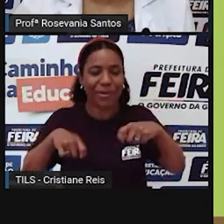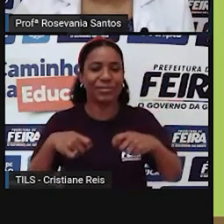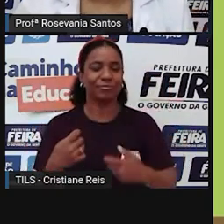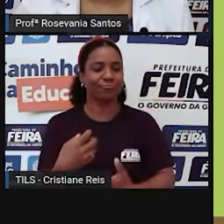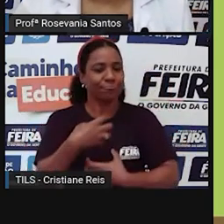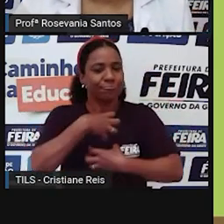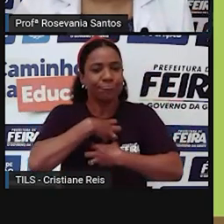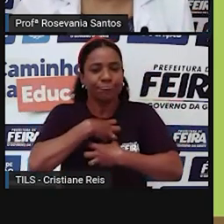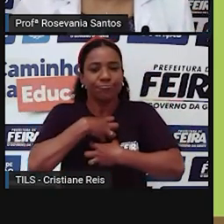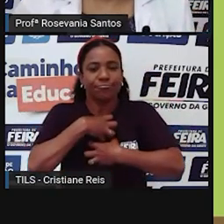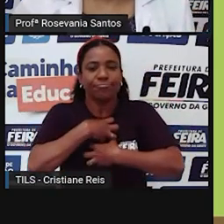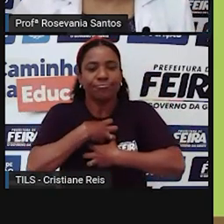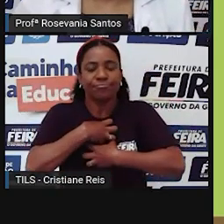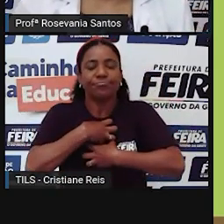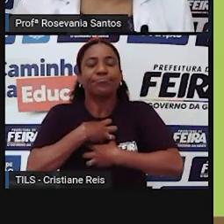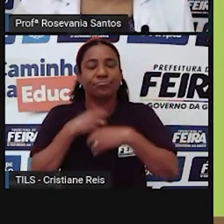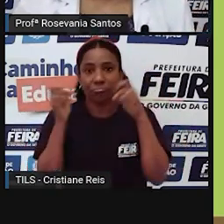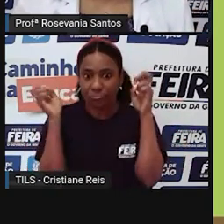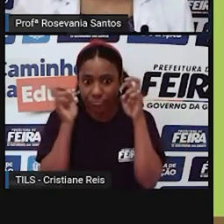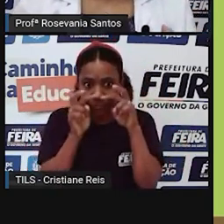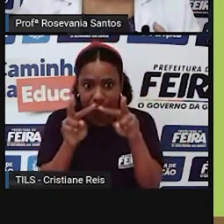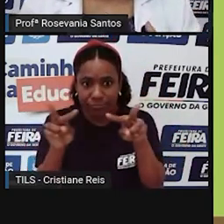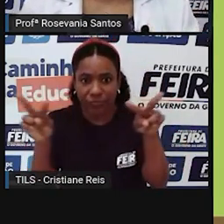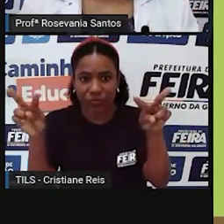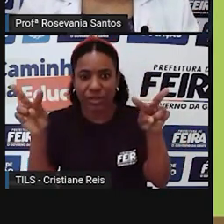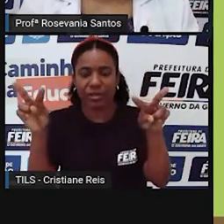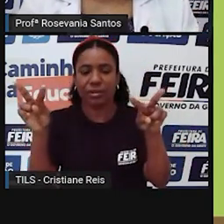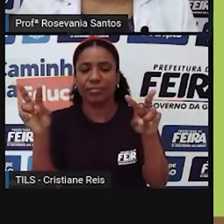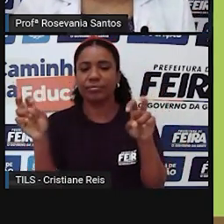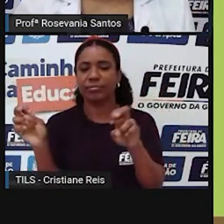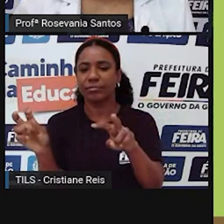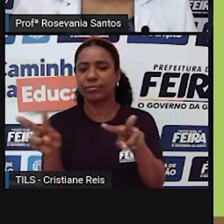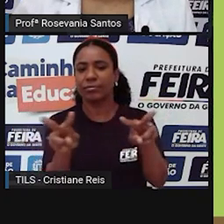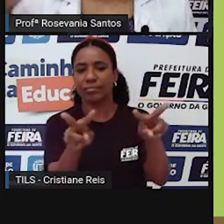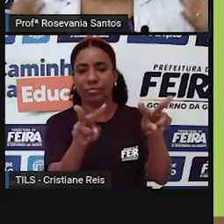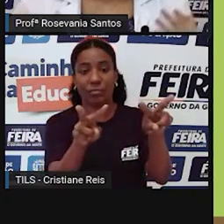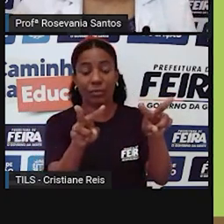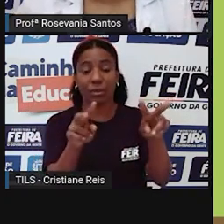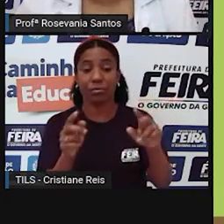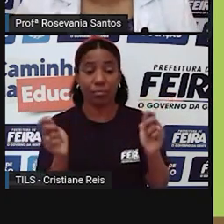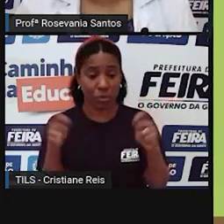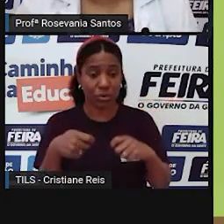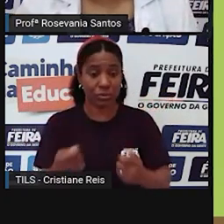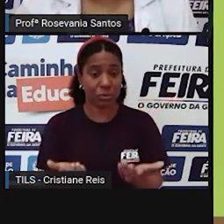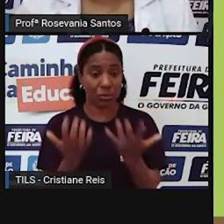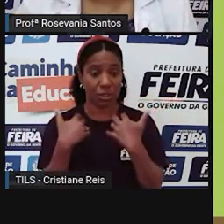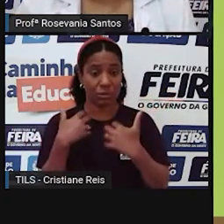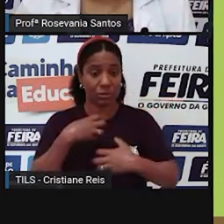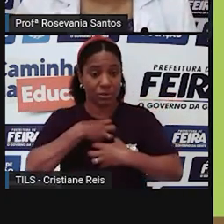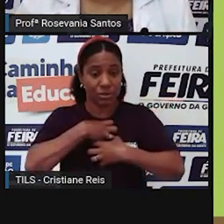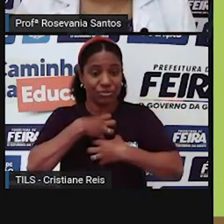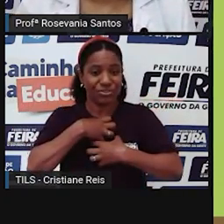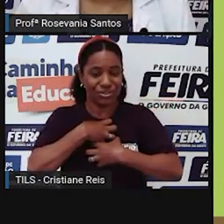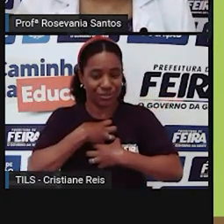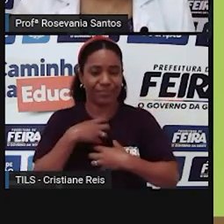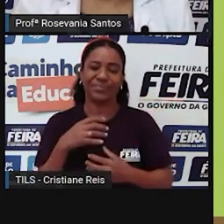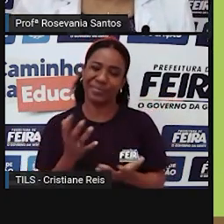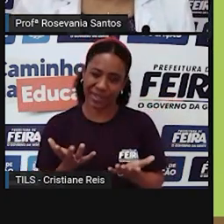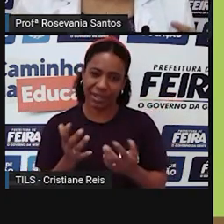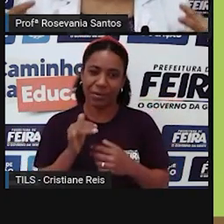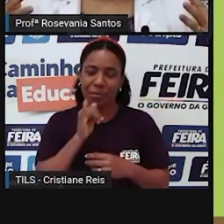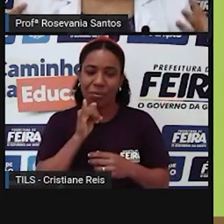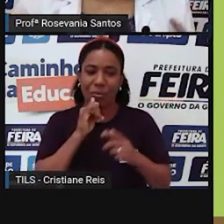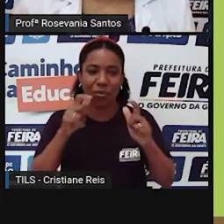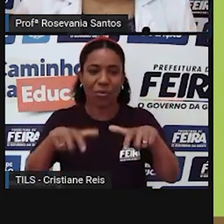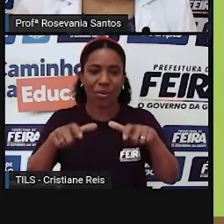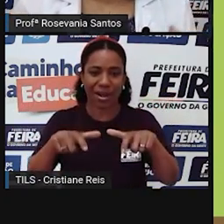essas paisagens. Por exemplo, você olha uma área lá, né, de clima bastante frio.